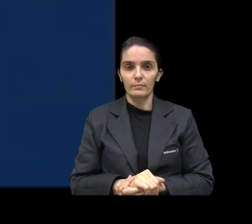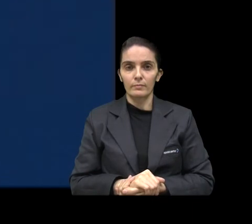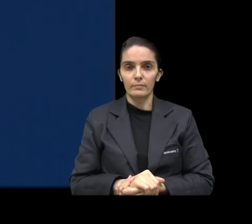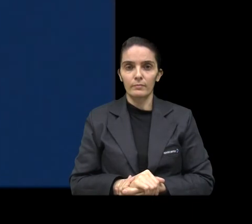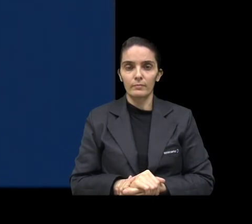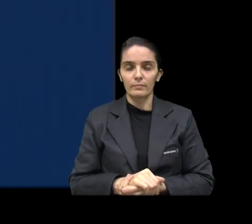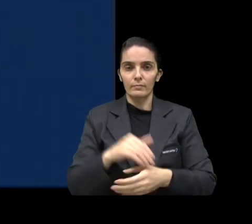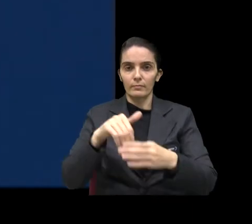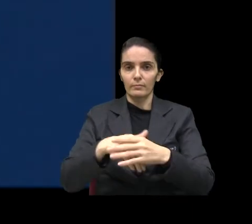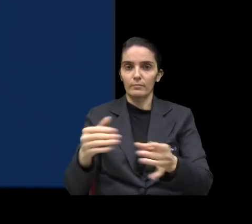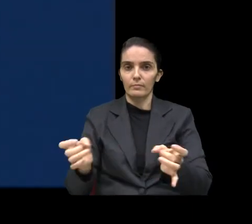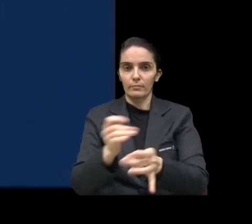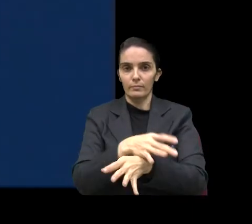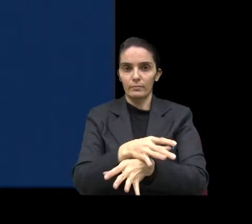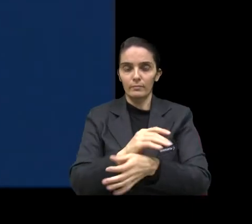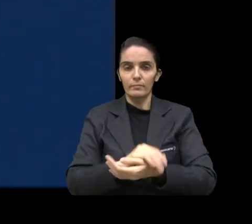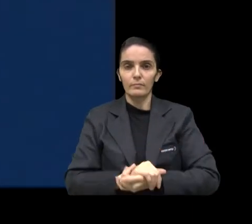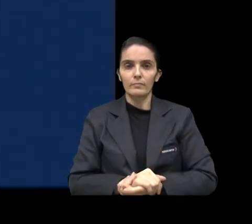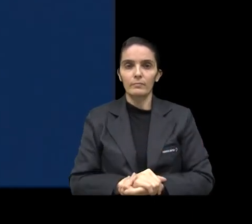Encerrada a votação.